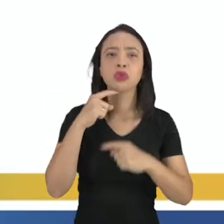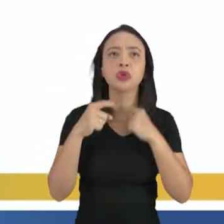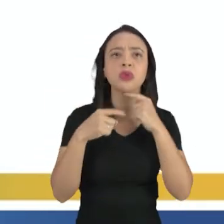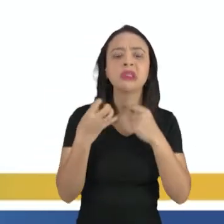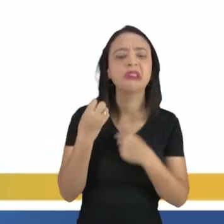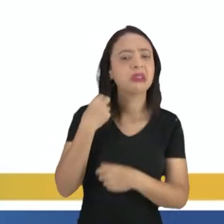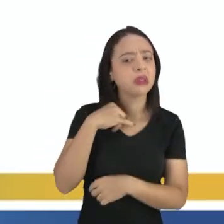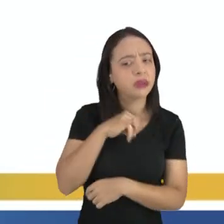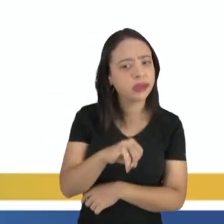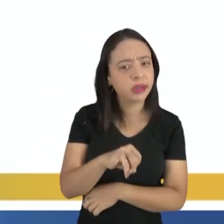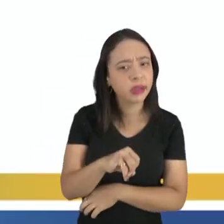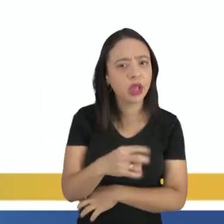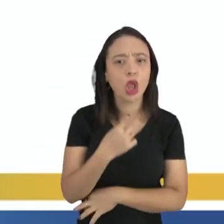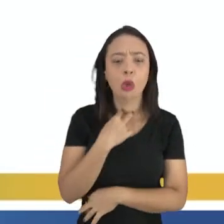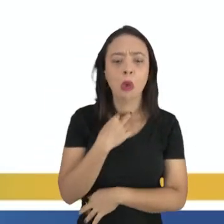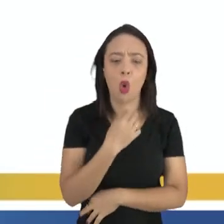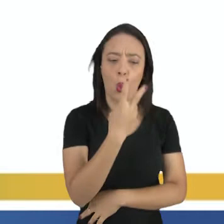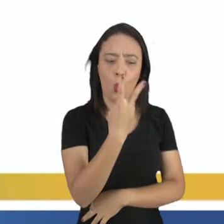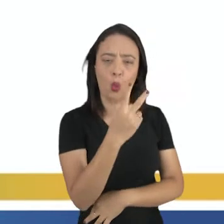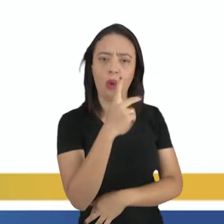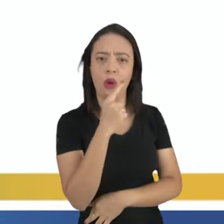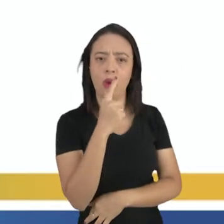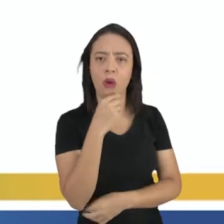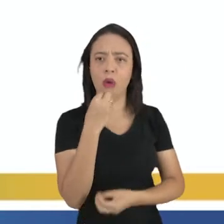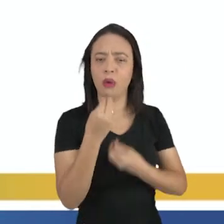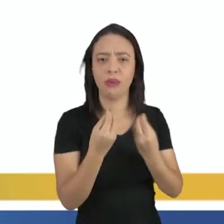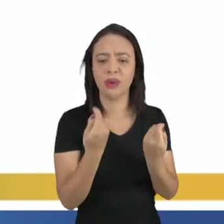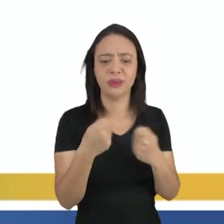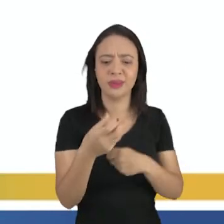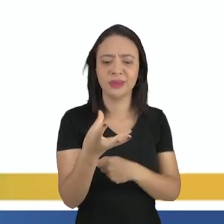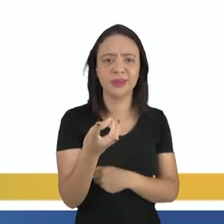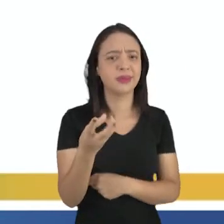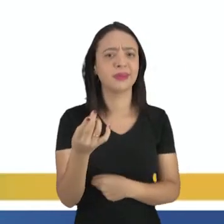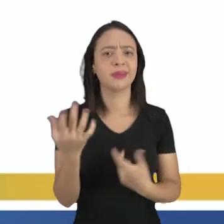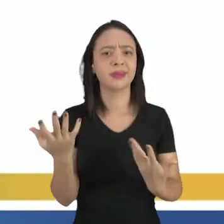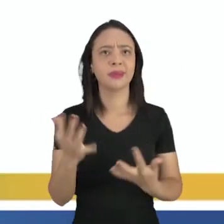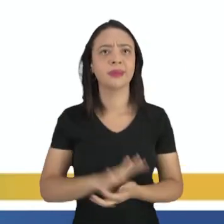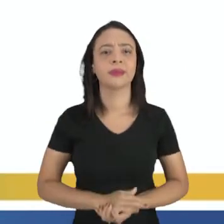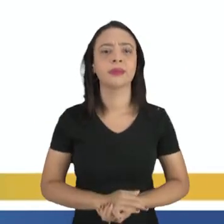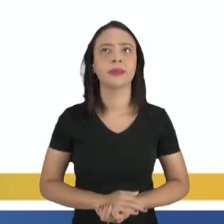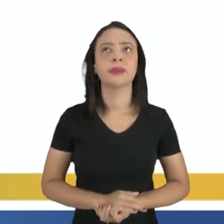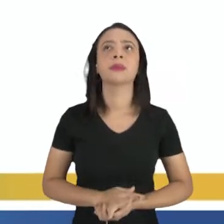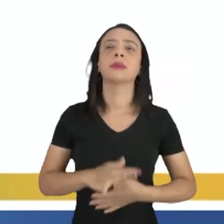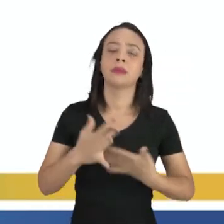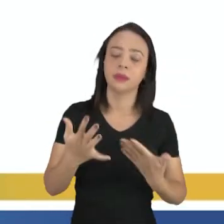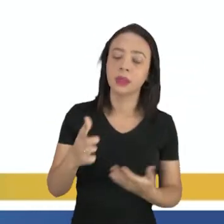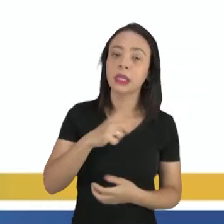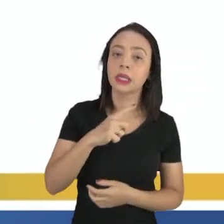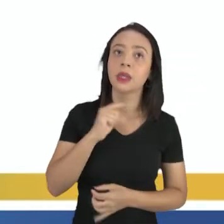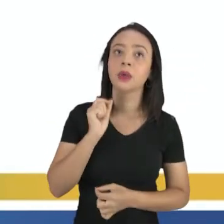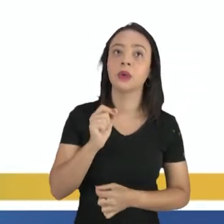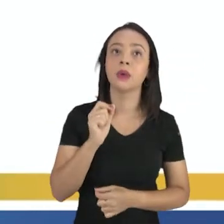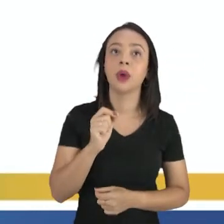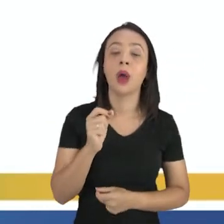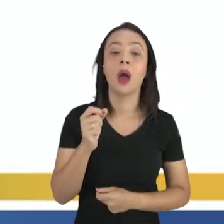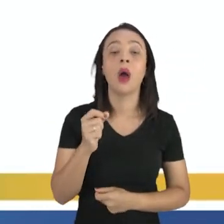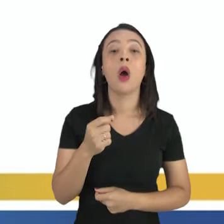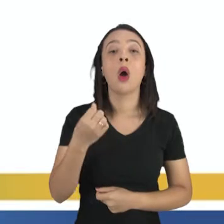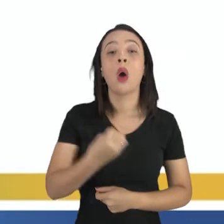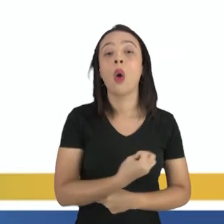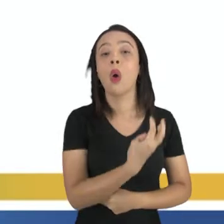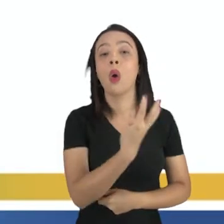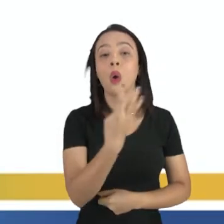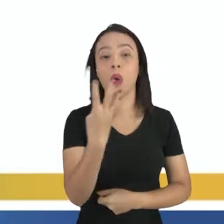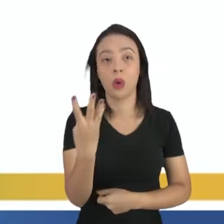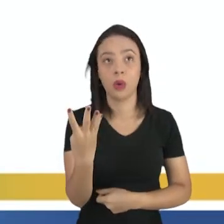posso dizer duas águas, como é que eu vou contar isso aí então? Bom, nós temos a ajuda dos nossos quantificadores, que